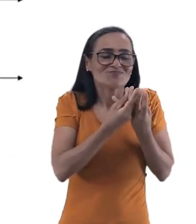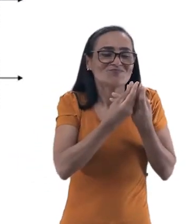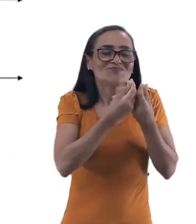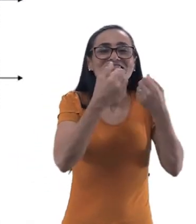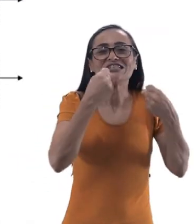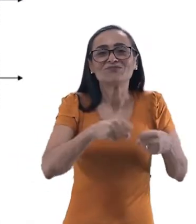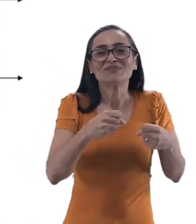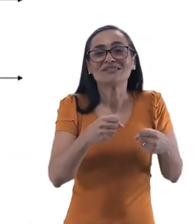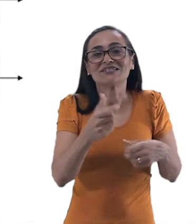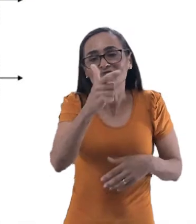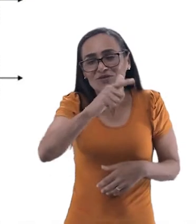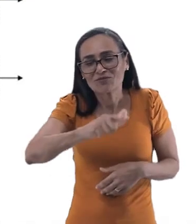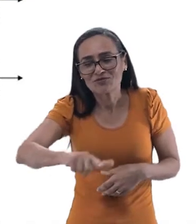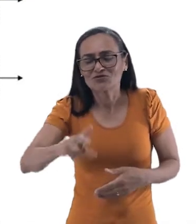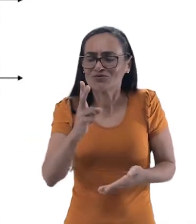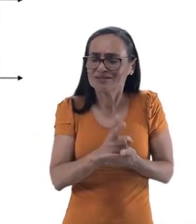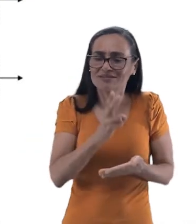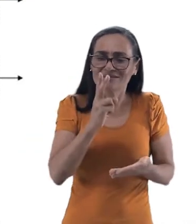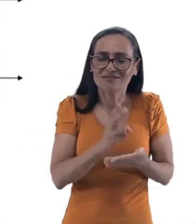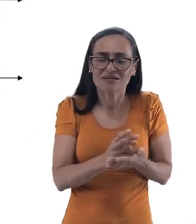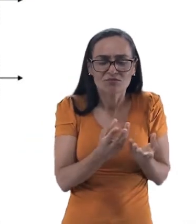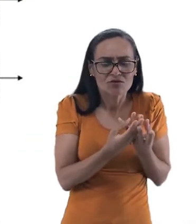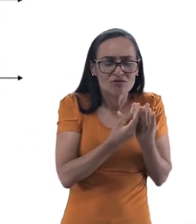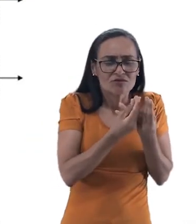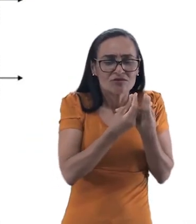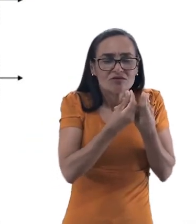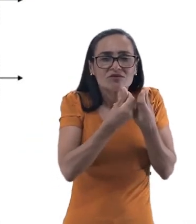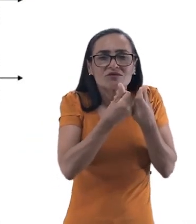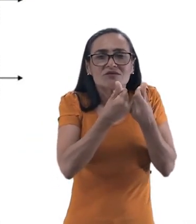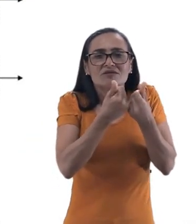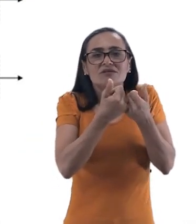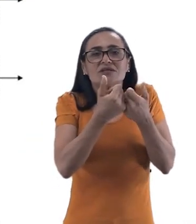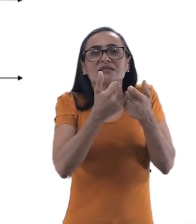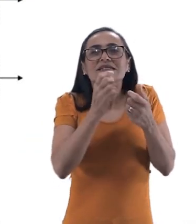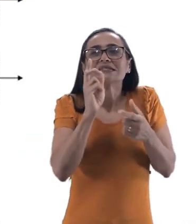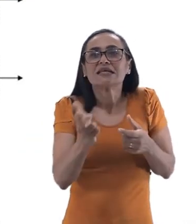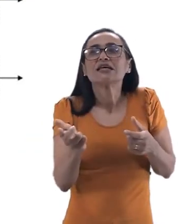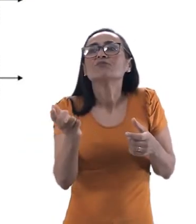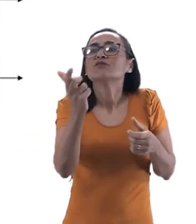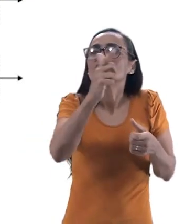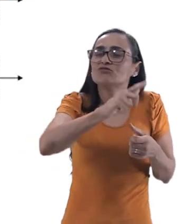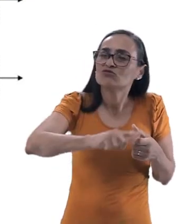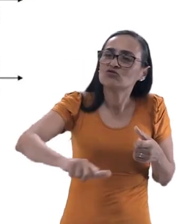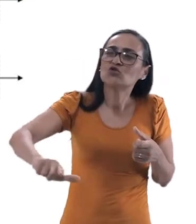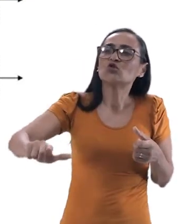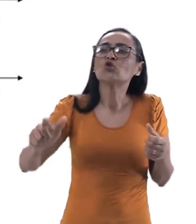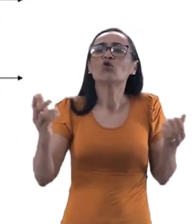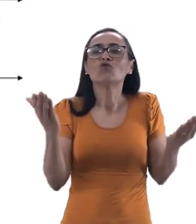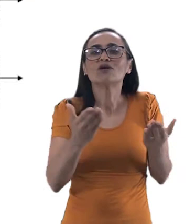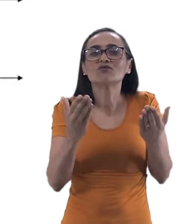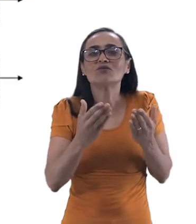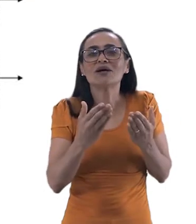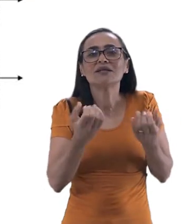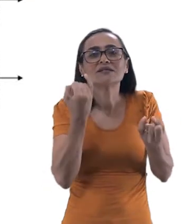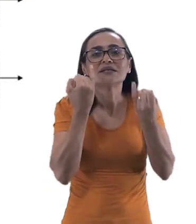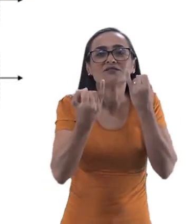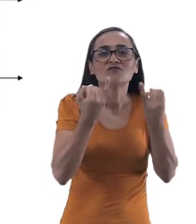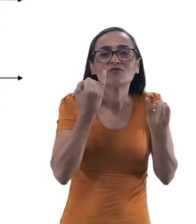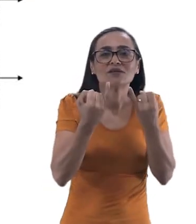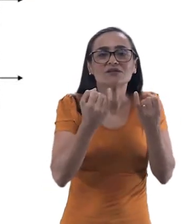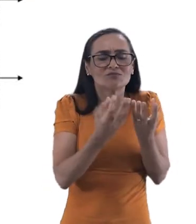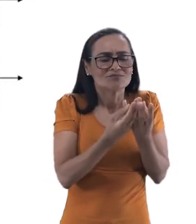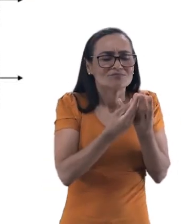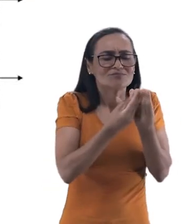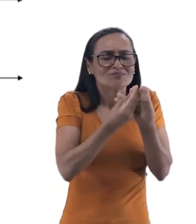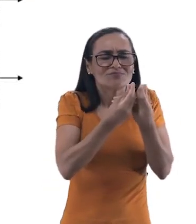método, de manter, de aplicar, de atualizar as informações. Então, quanto